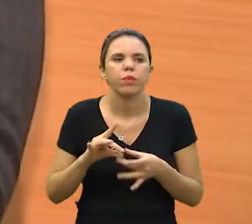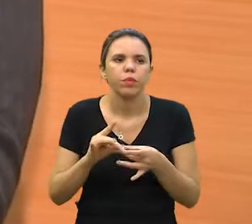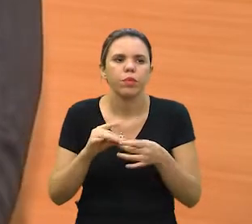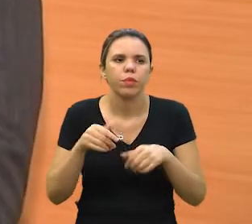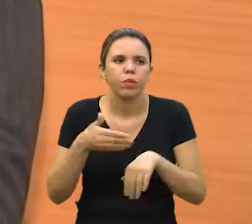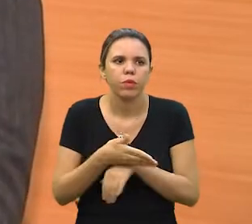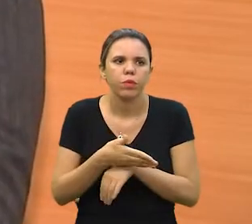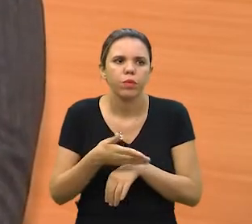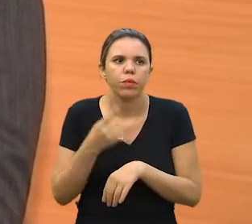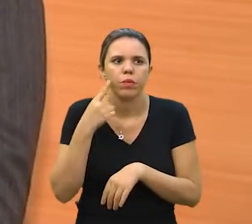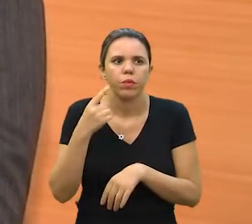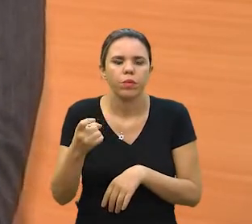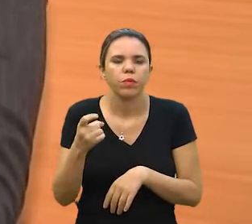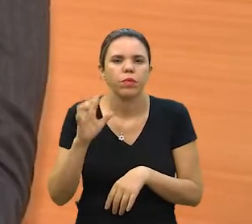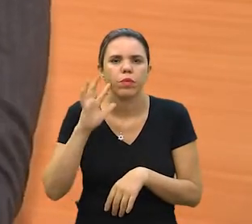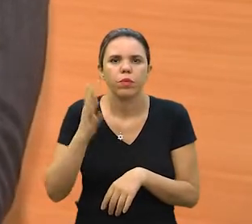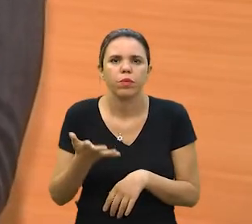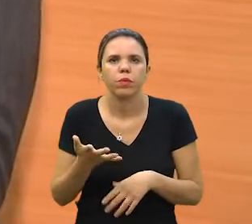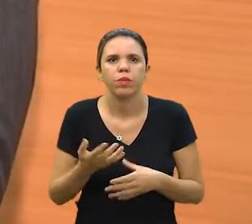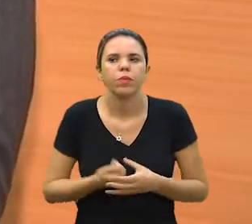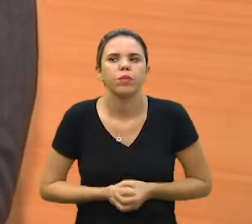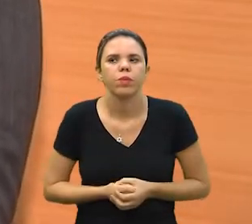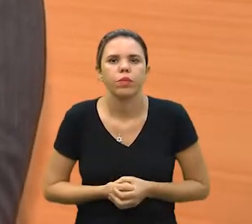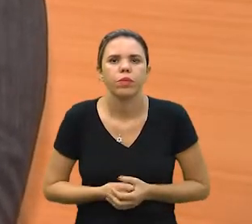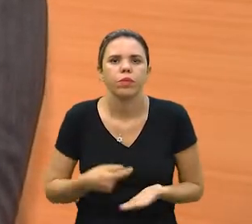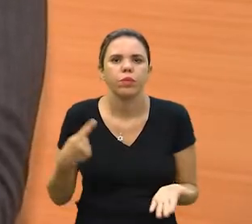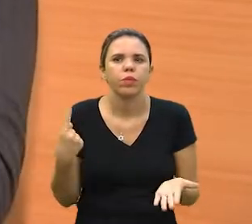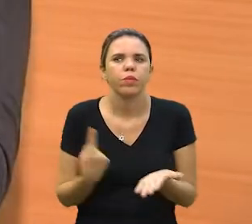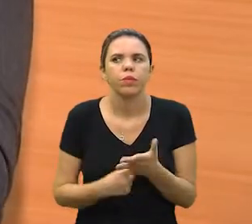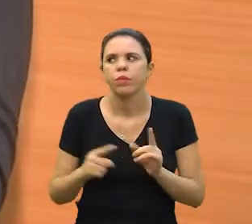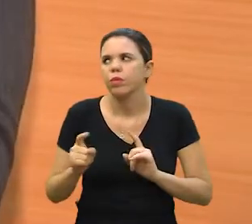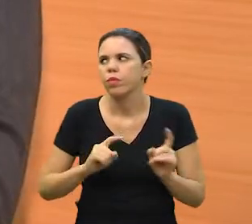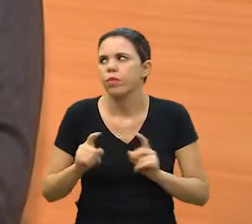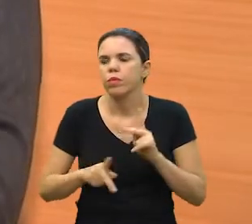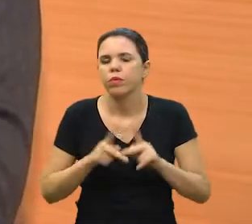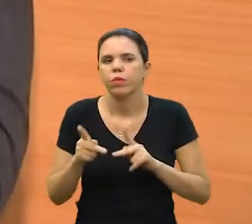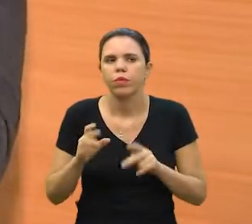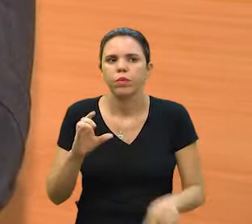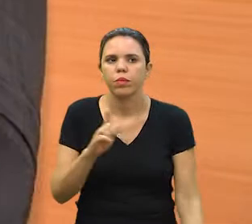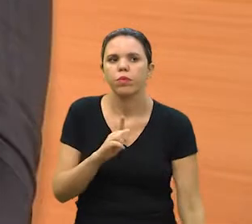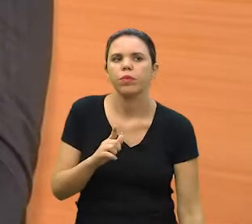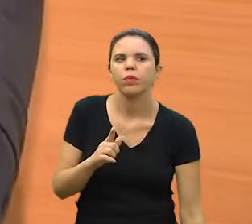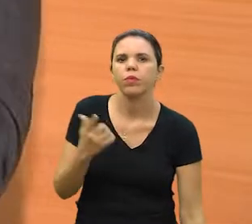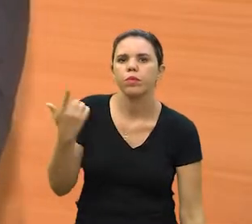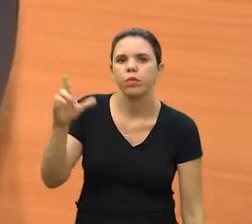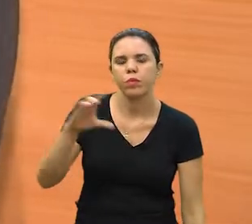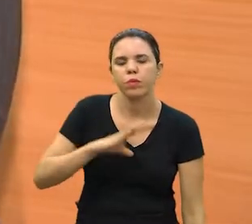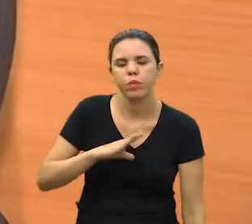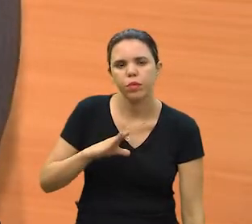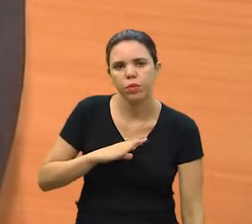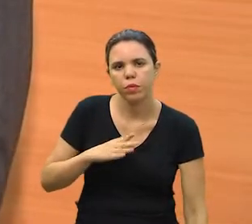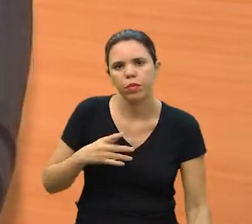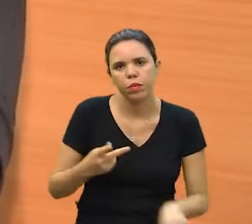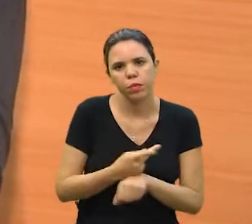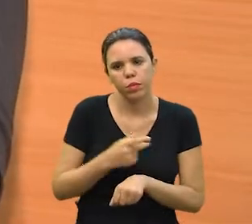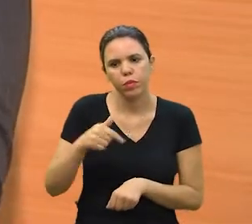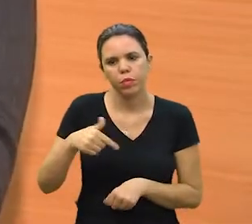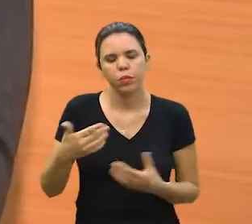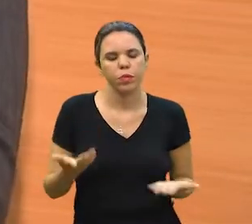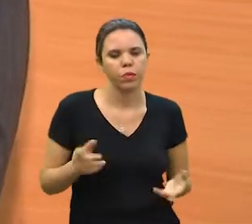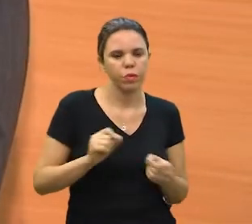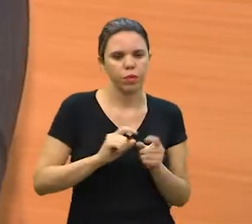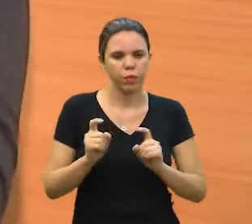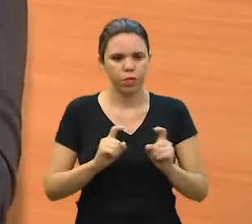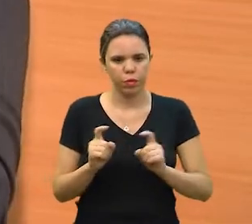mais interessado em resolver. Marcamos algumas reuniões, pessoas do Campo Grande e até de outras regiões da cidade nos